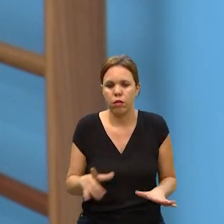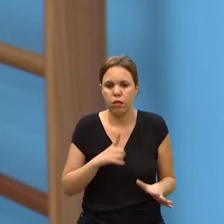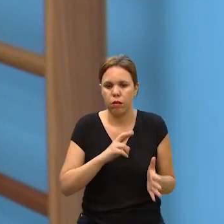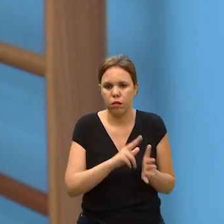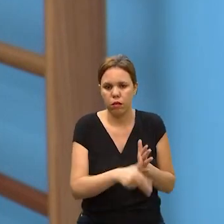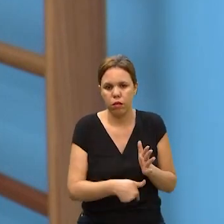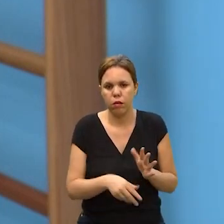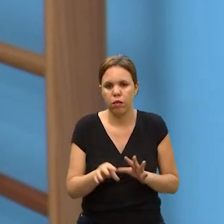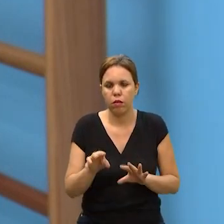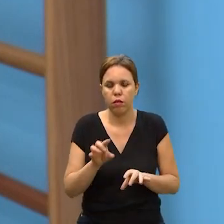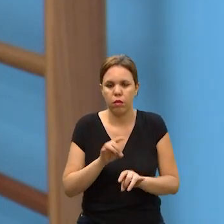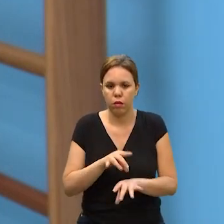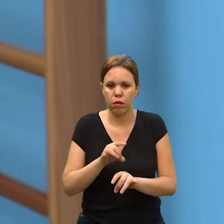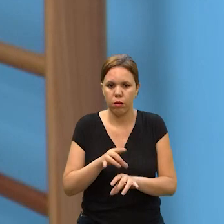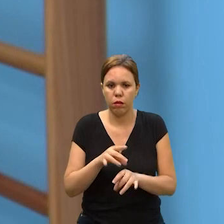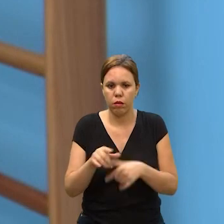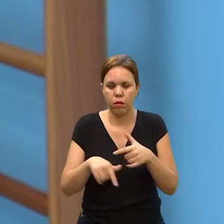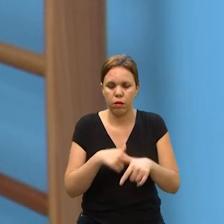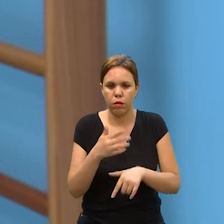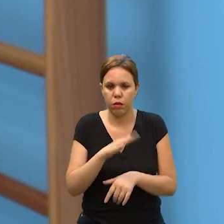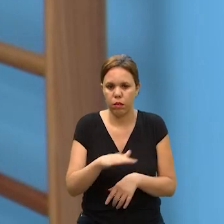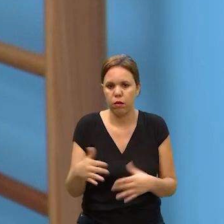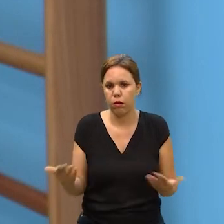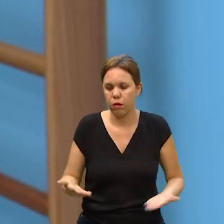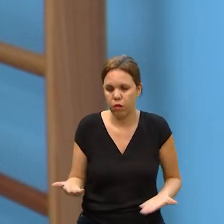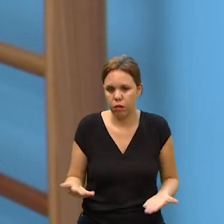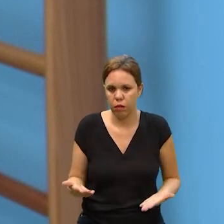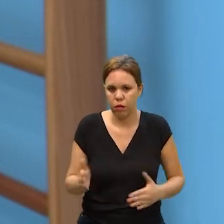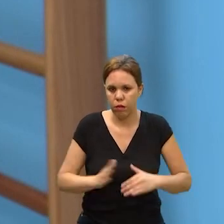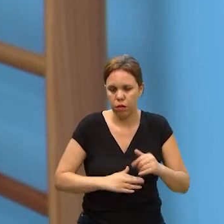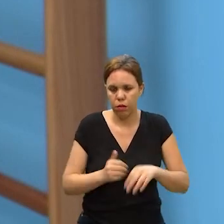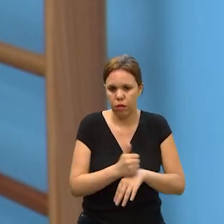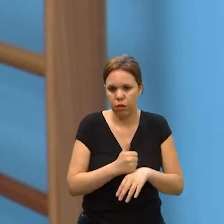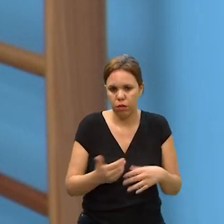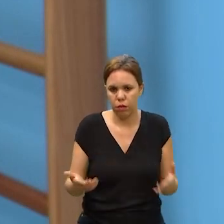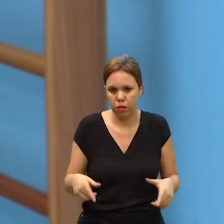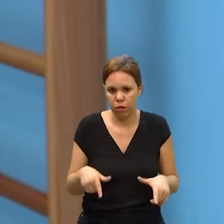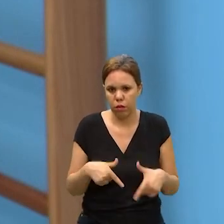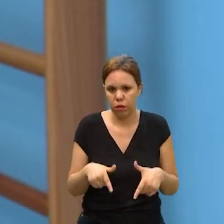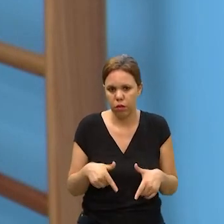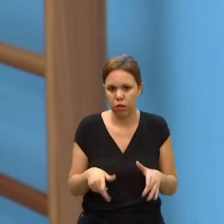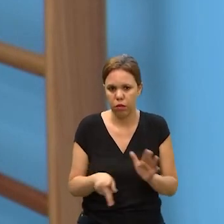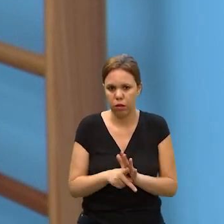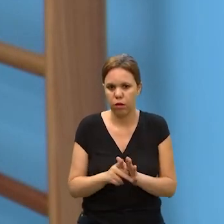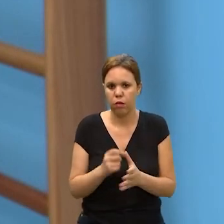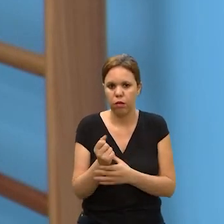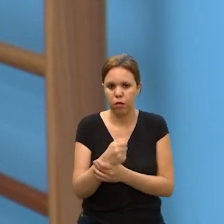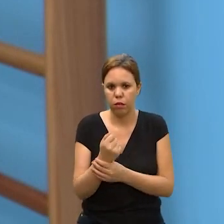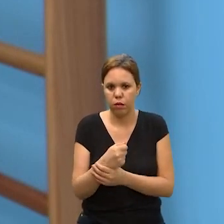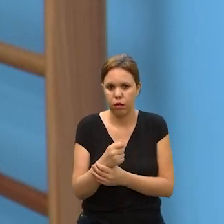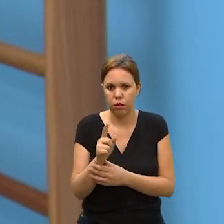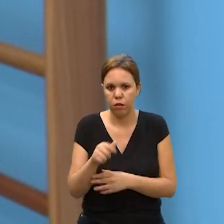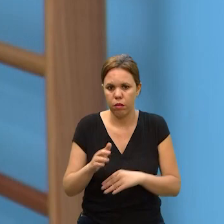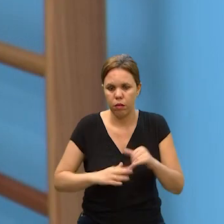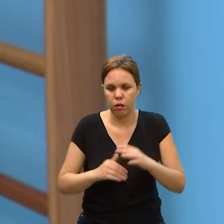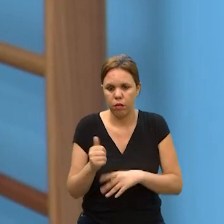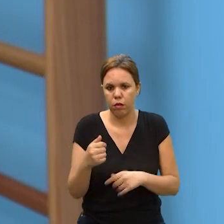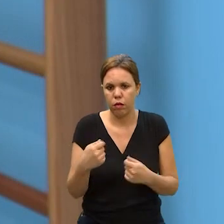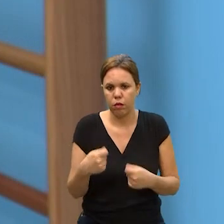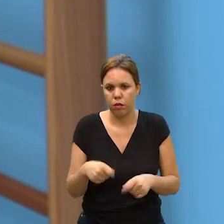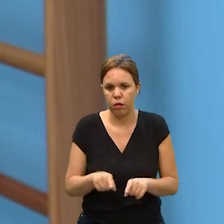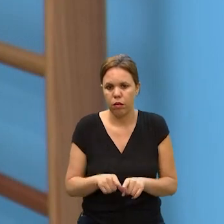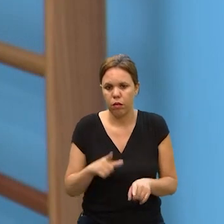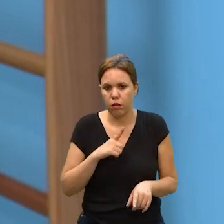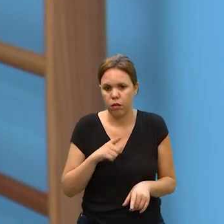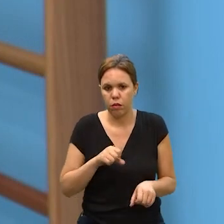trabalhar a funcionalidade. Então, existem várias técnicas que a gente trabalha com as crianças hoje. Então, um profissional que trabalha especificamente com